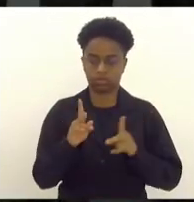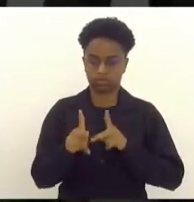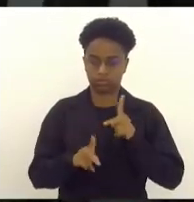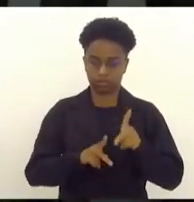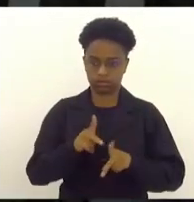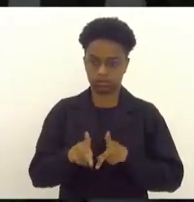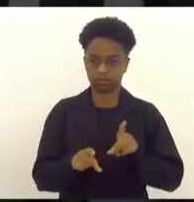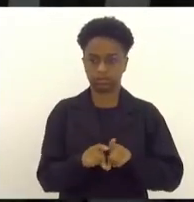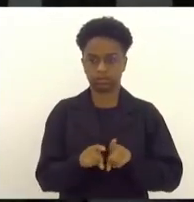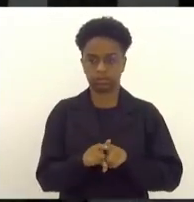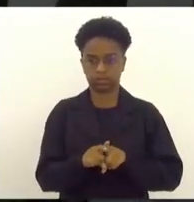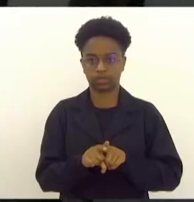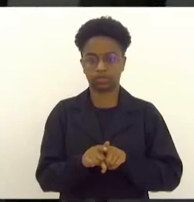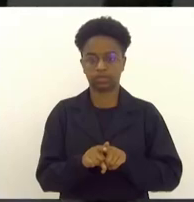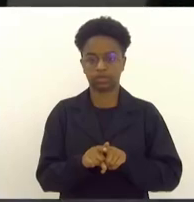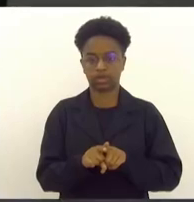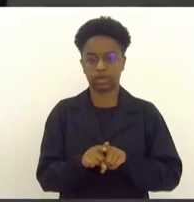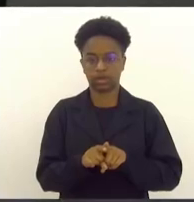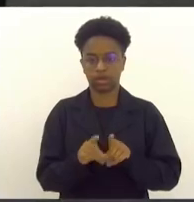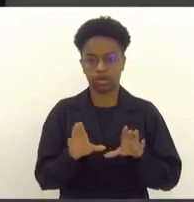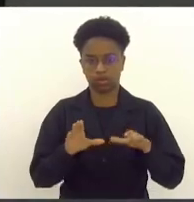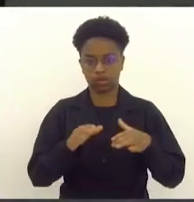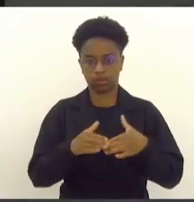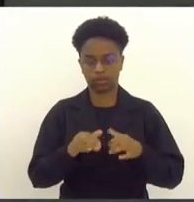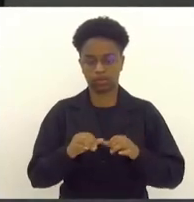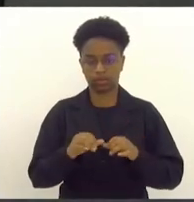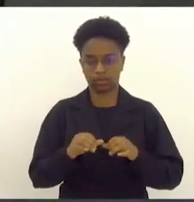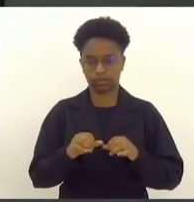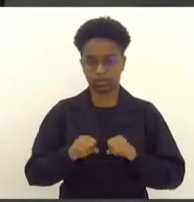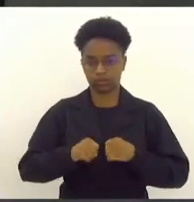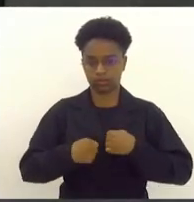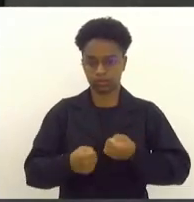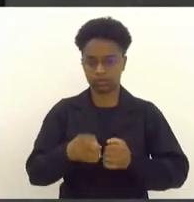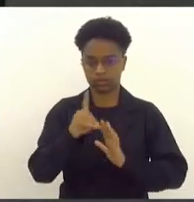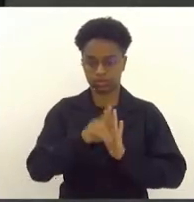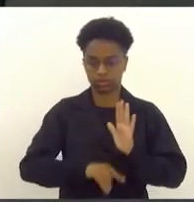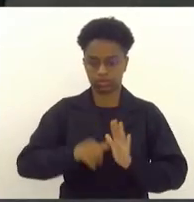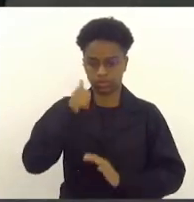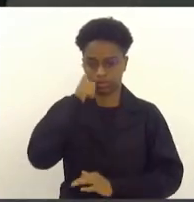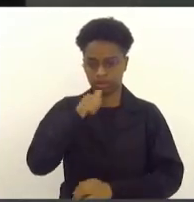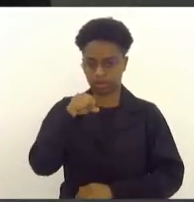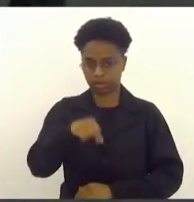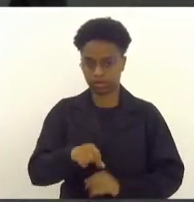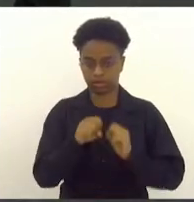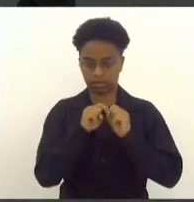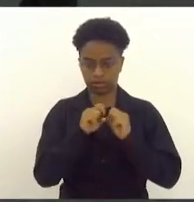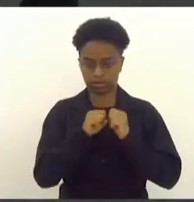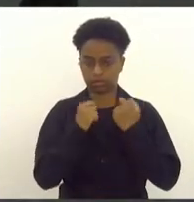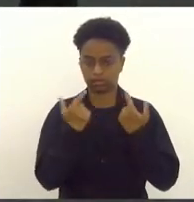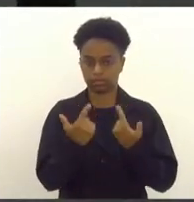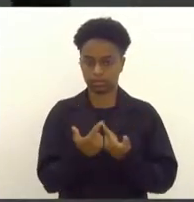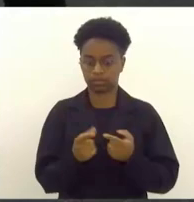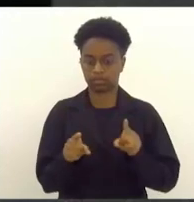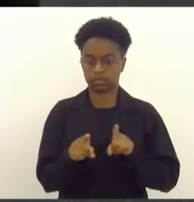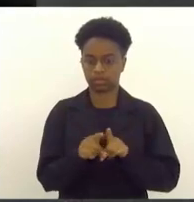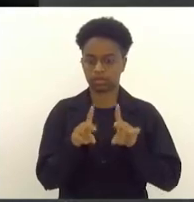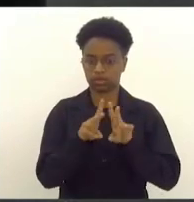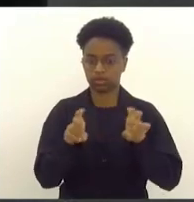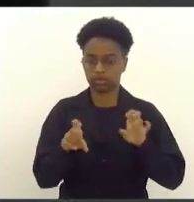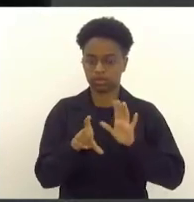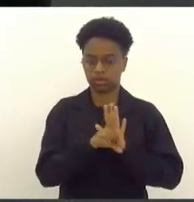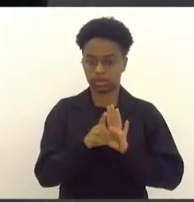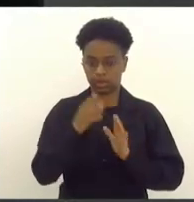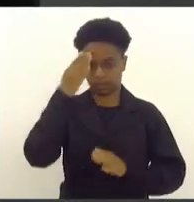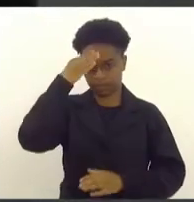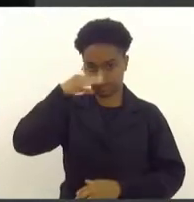dá dá comissão de defesa dos direitos da mulher nessa casa justamente com relação a Lei Maria